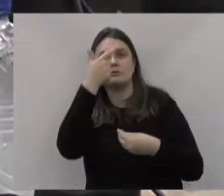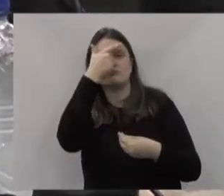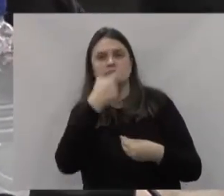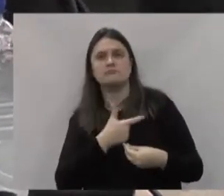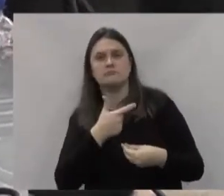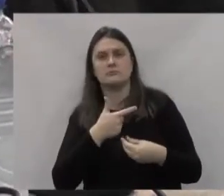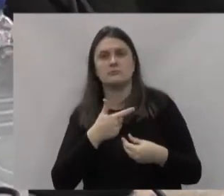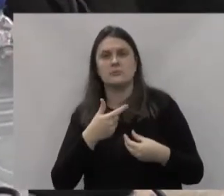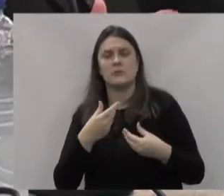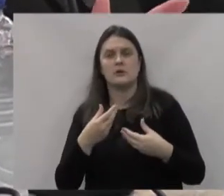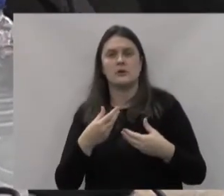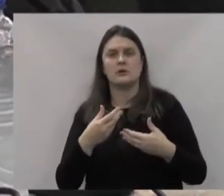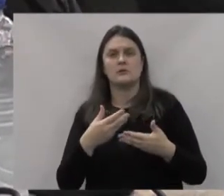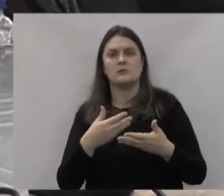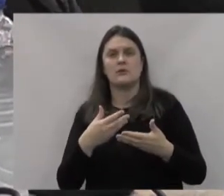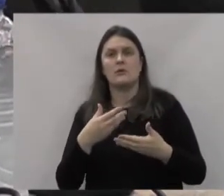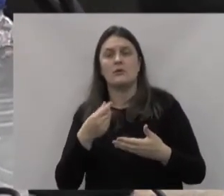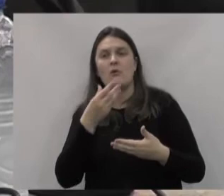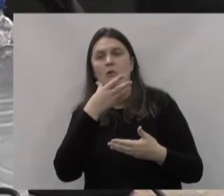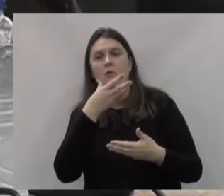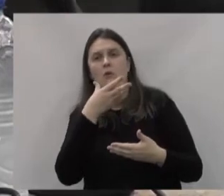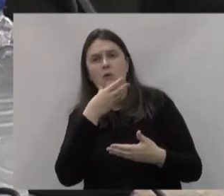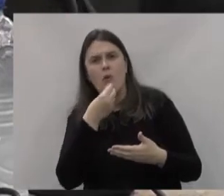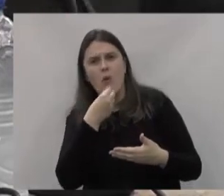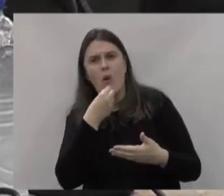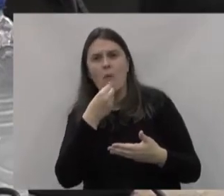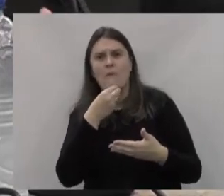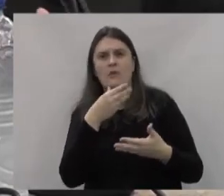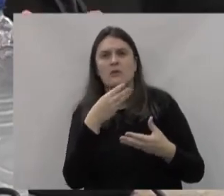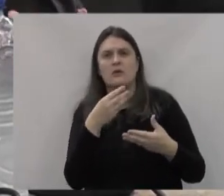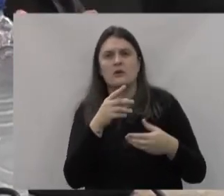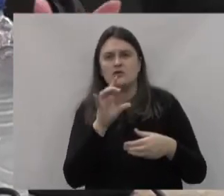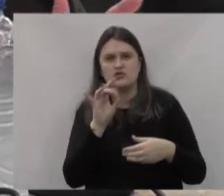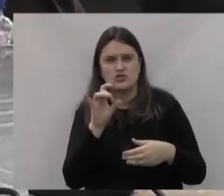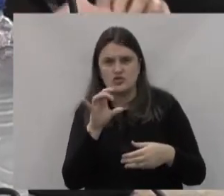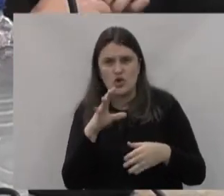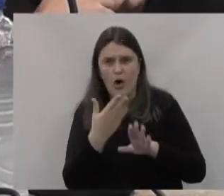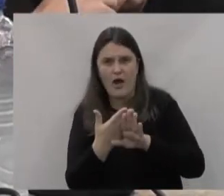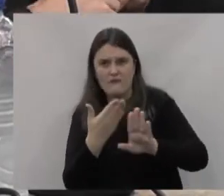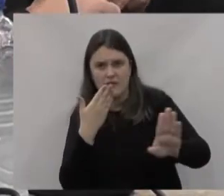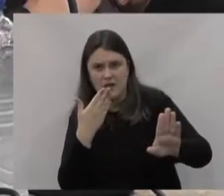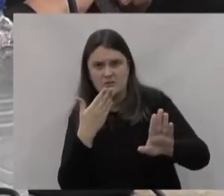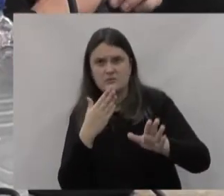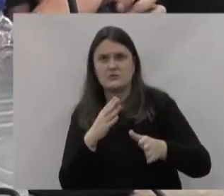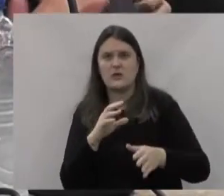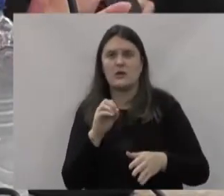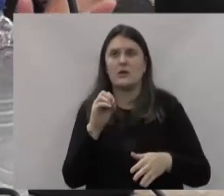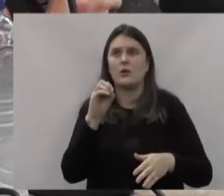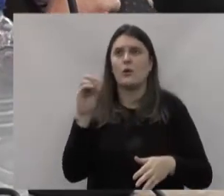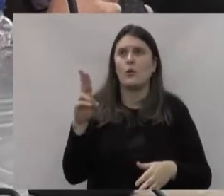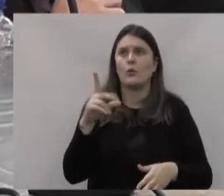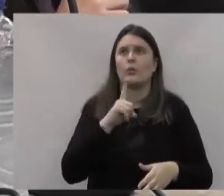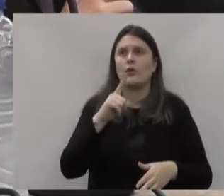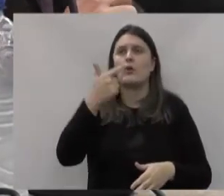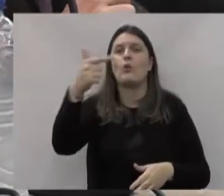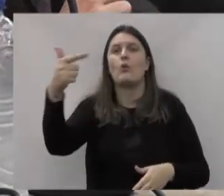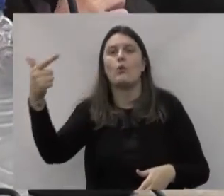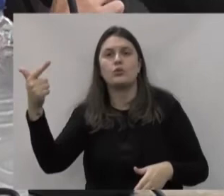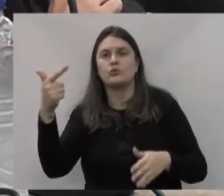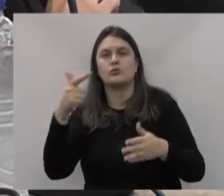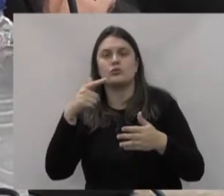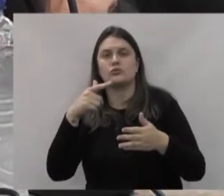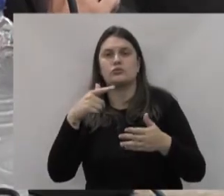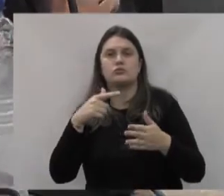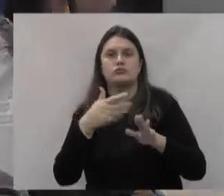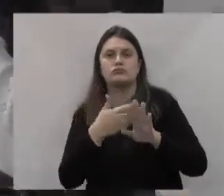a correção tomada para esse homem que é denunciado? Seria só um afastamento ou tem outras